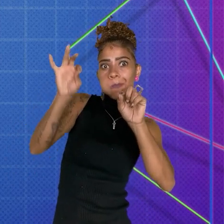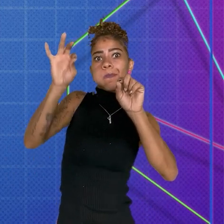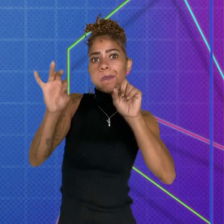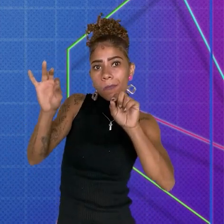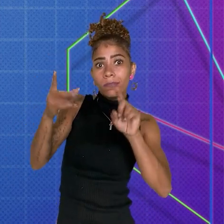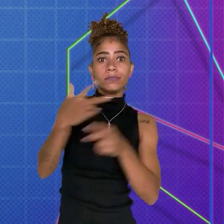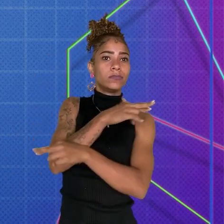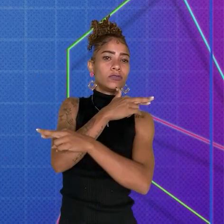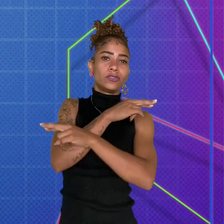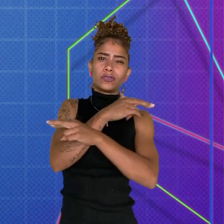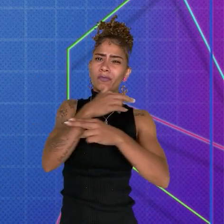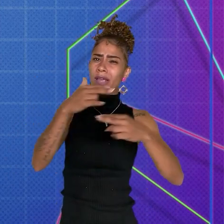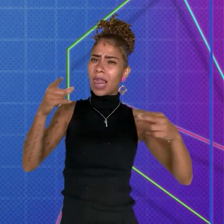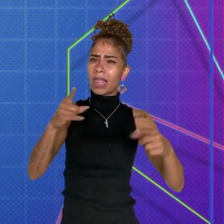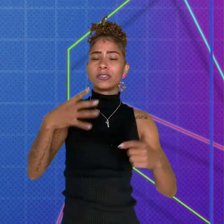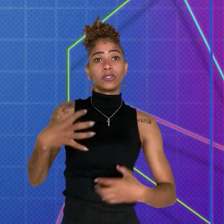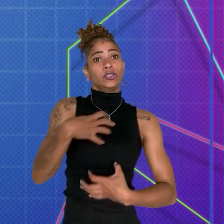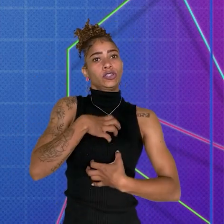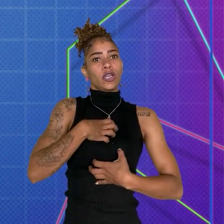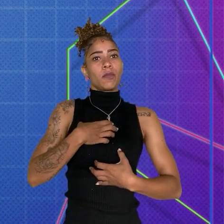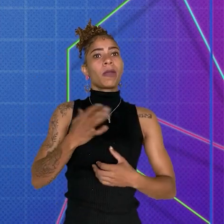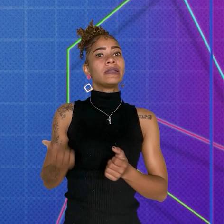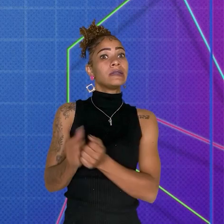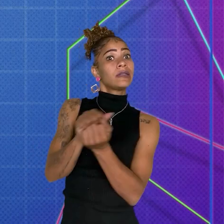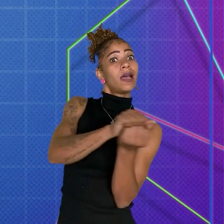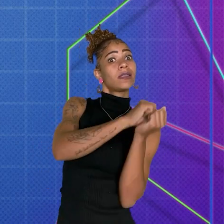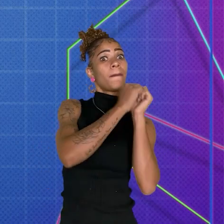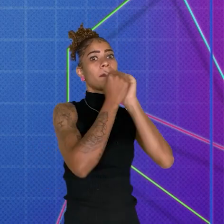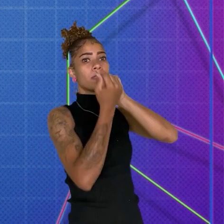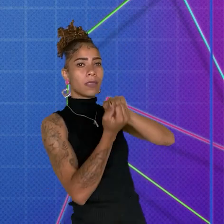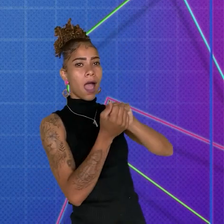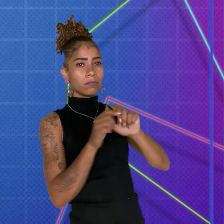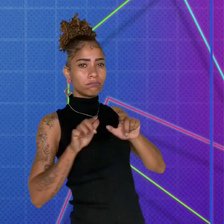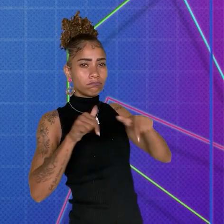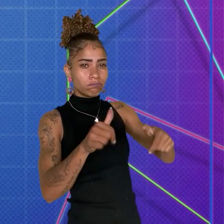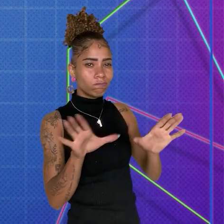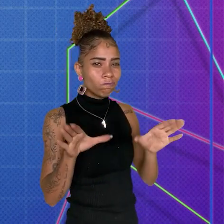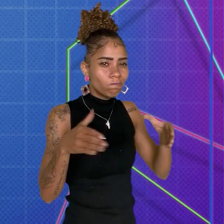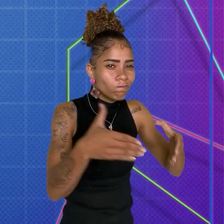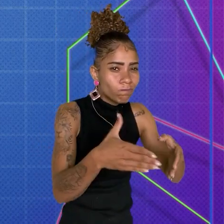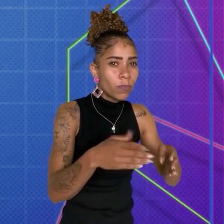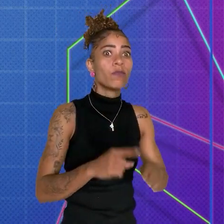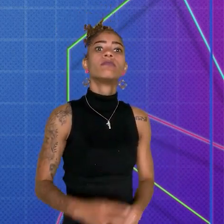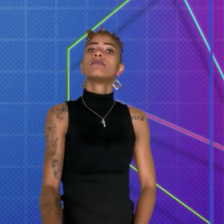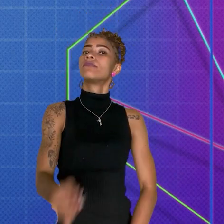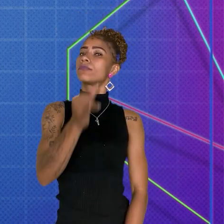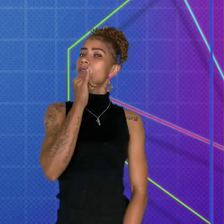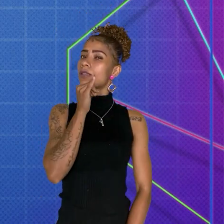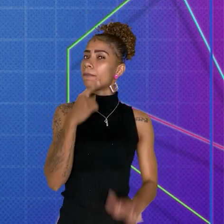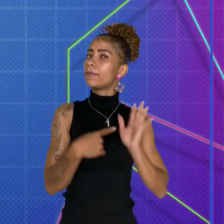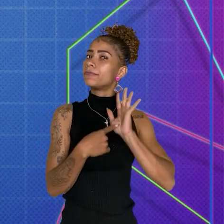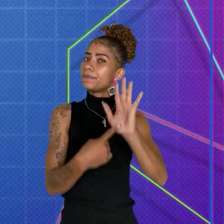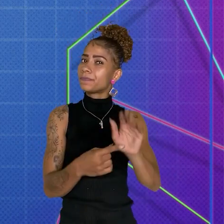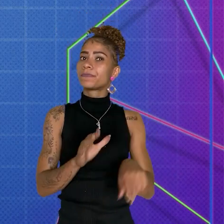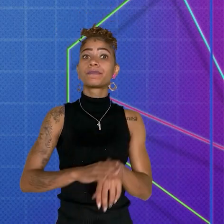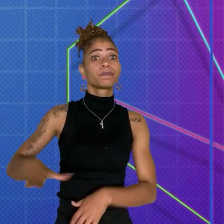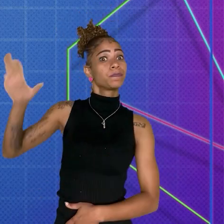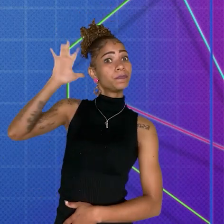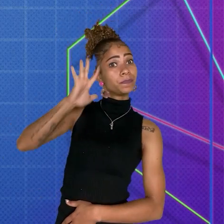podem ser ajustados de diferentes maneiras para se adequarem à situação específica. Vamos dar alguns exemplos para